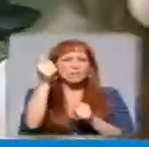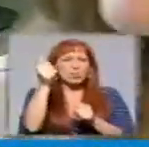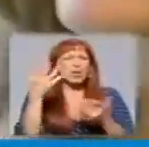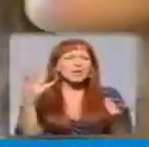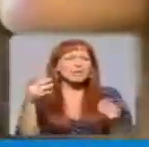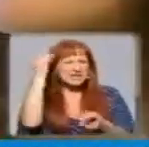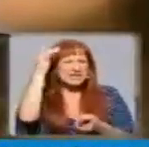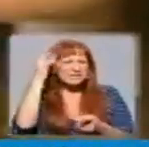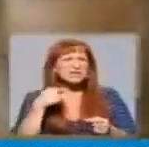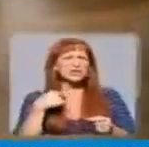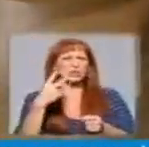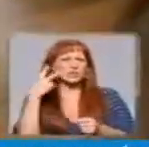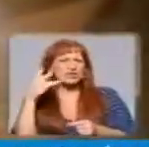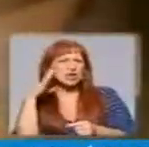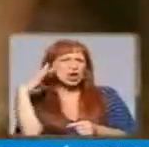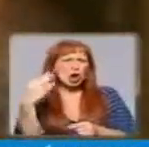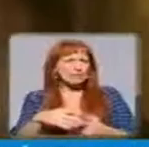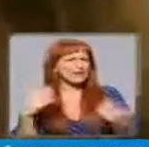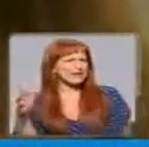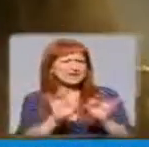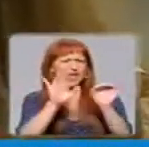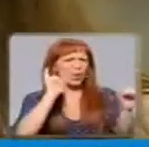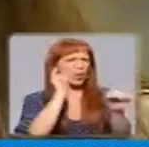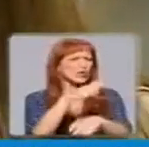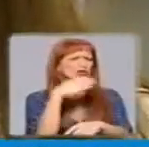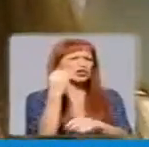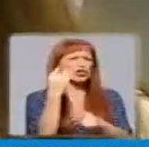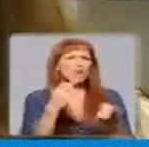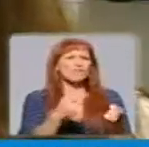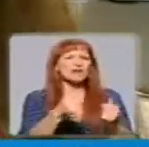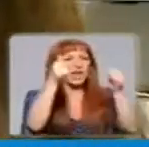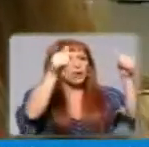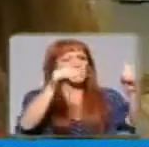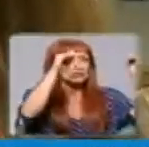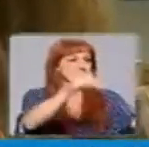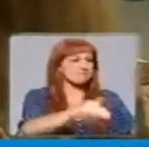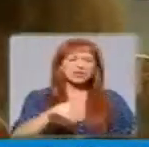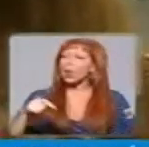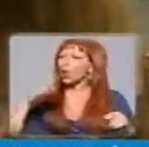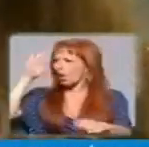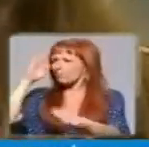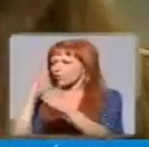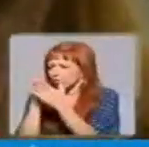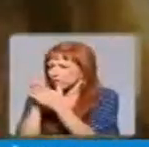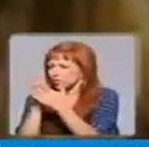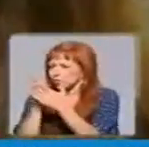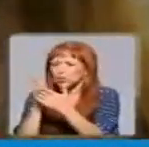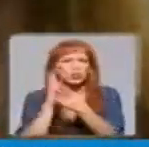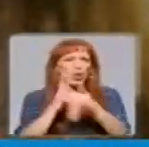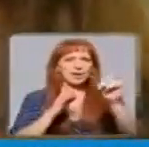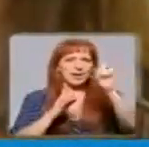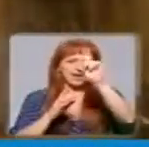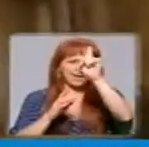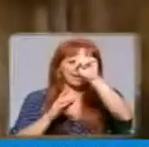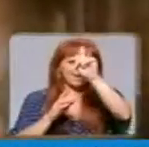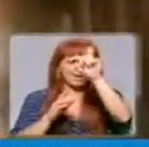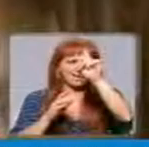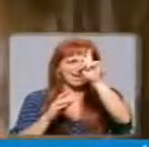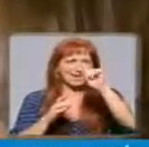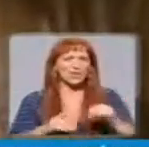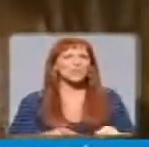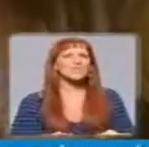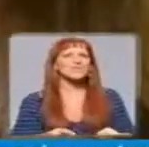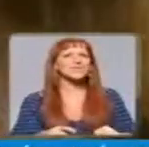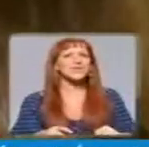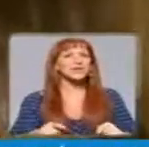mas diversos tem uma vida normalíssimo que vão os outros jovens que elas não são de somos alunos ou de dicas de condução estudo não não